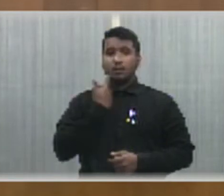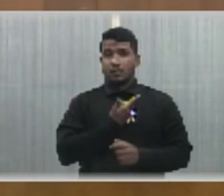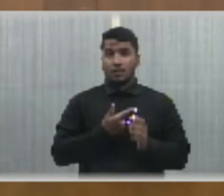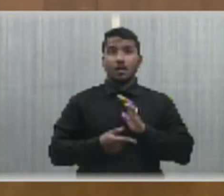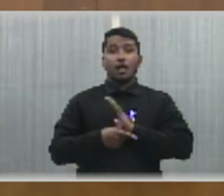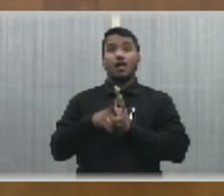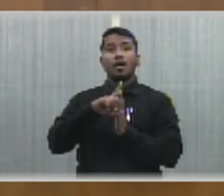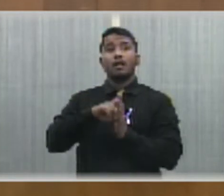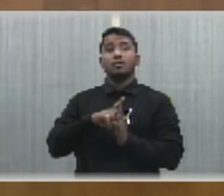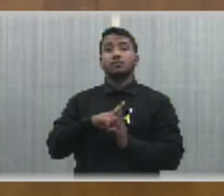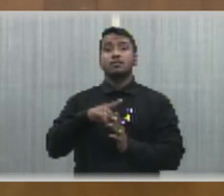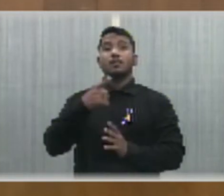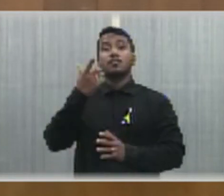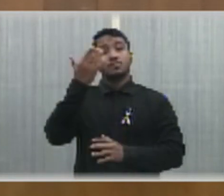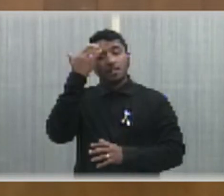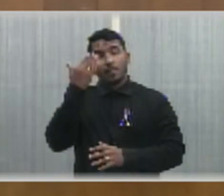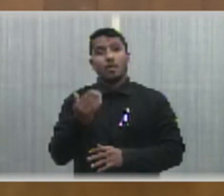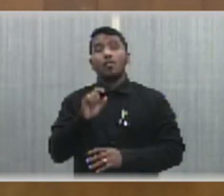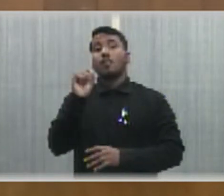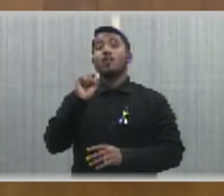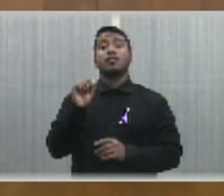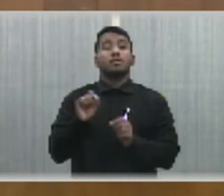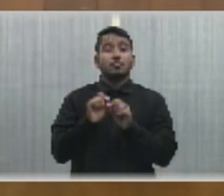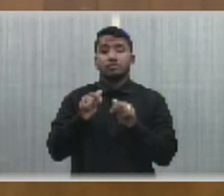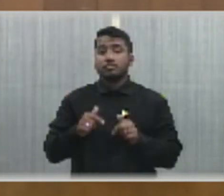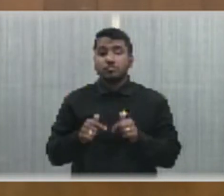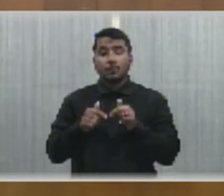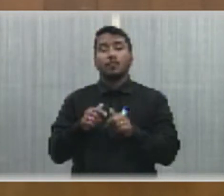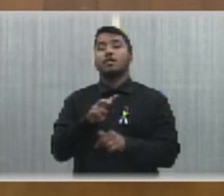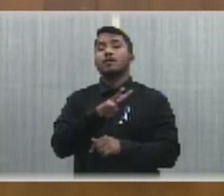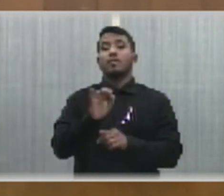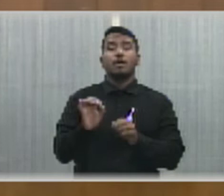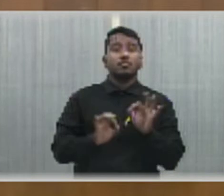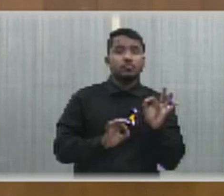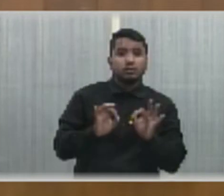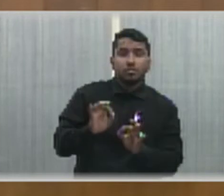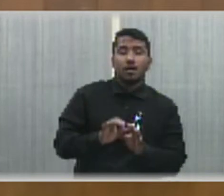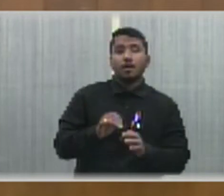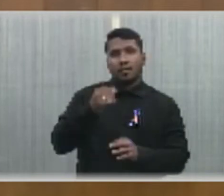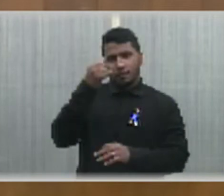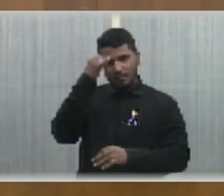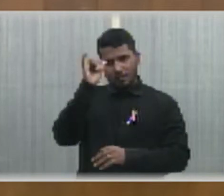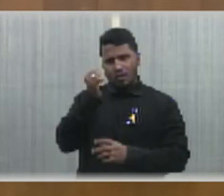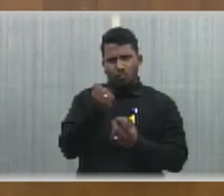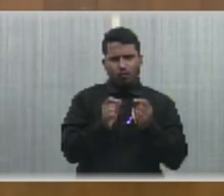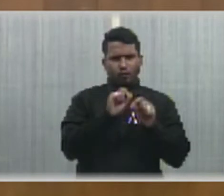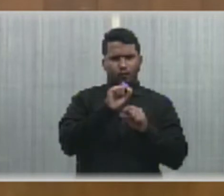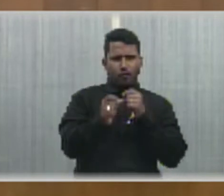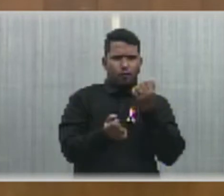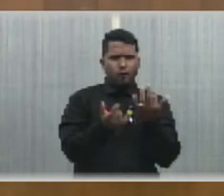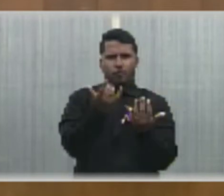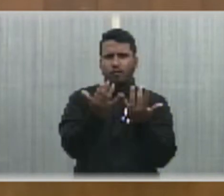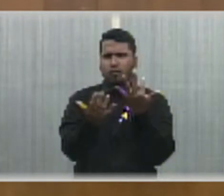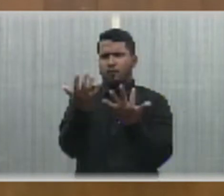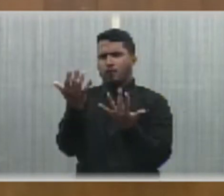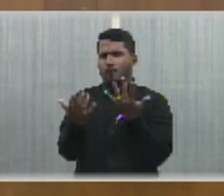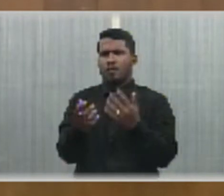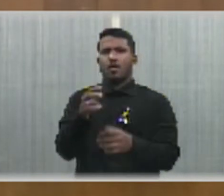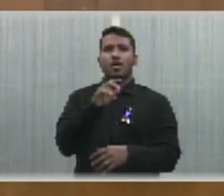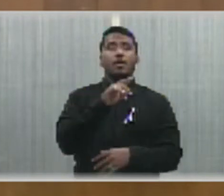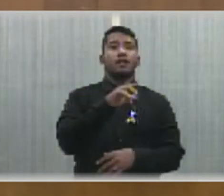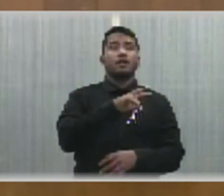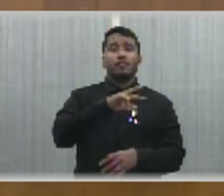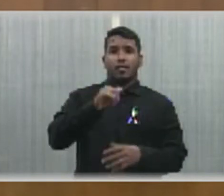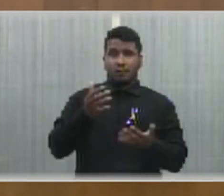o que está sendo feito, o que foi feito e o que será feito para combater essas queimadas que tanto prejudicam o